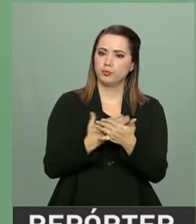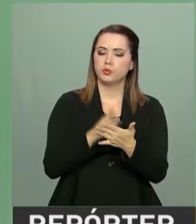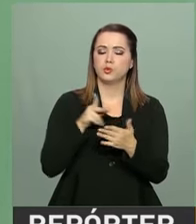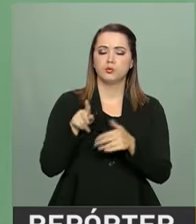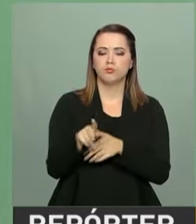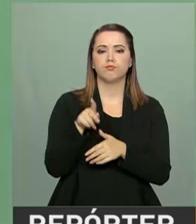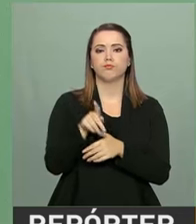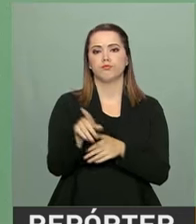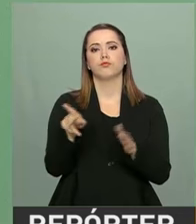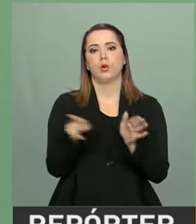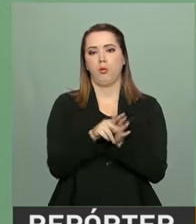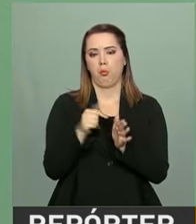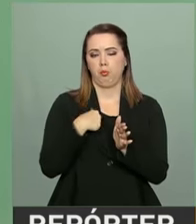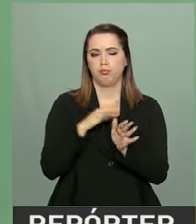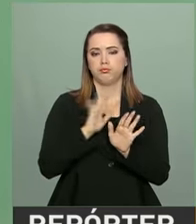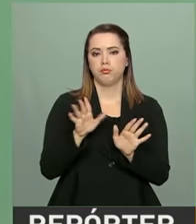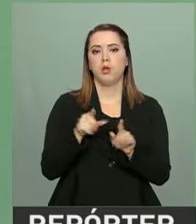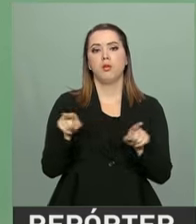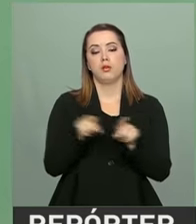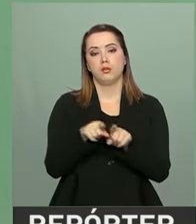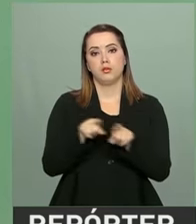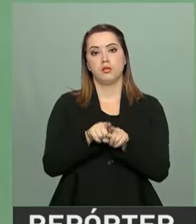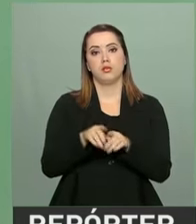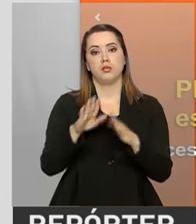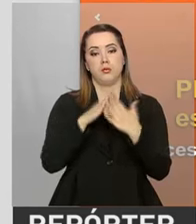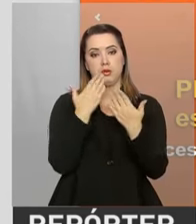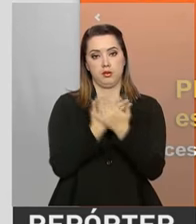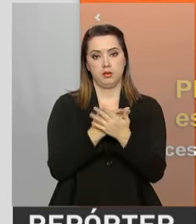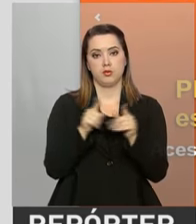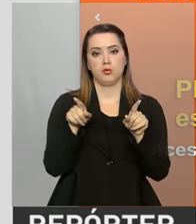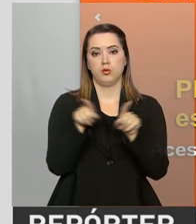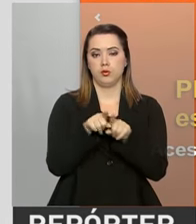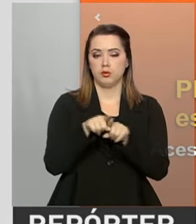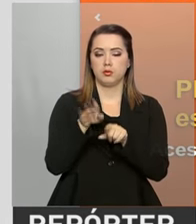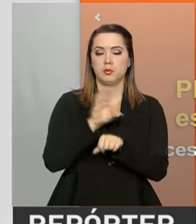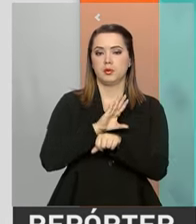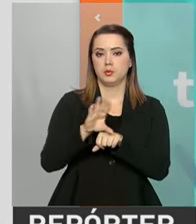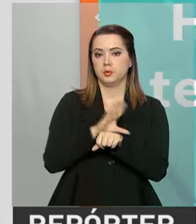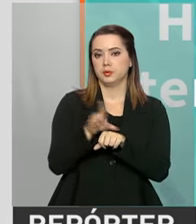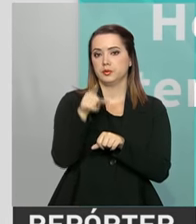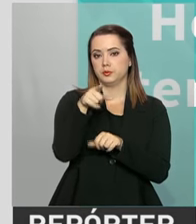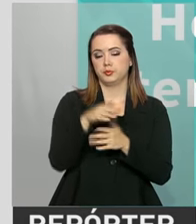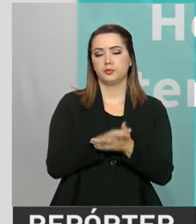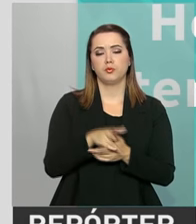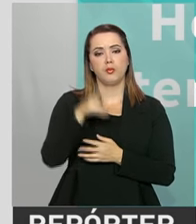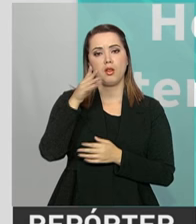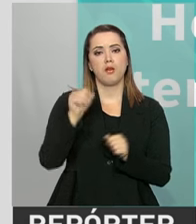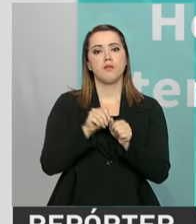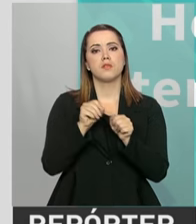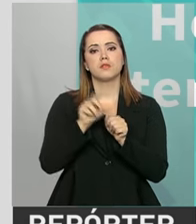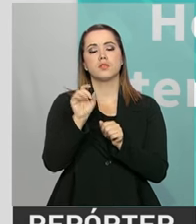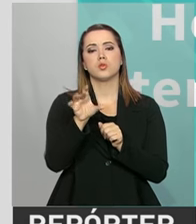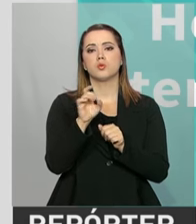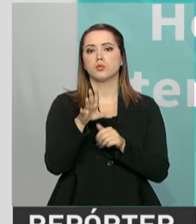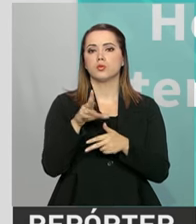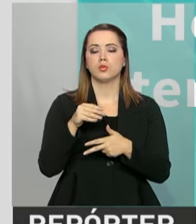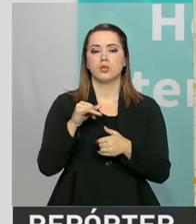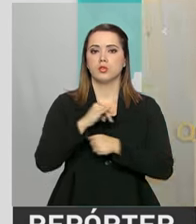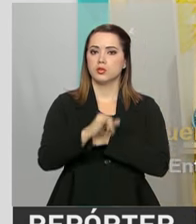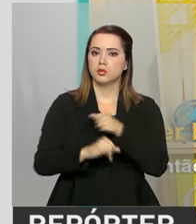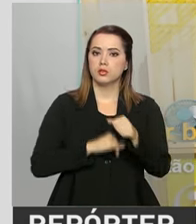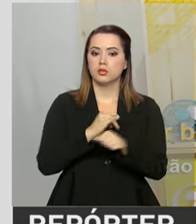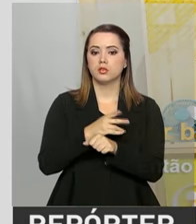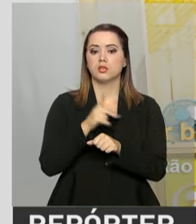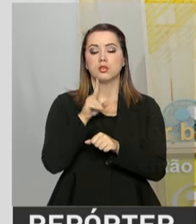cursinho também. A escola tem bastante base. Para fazer o simulado e testar os conhecimentos, é só entrar no portal Hora do